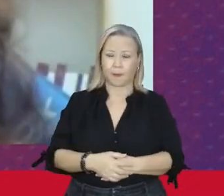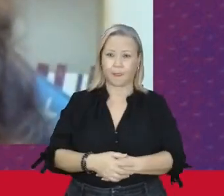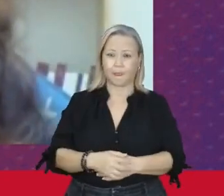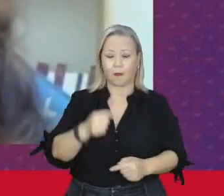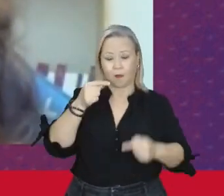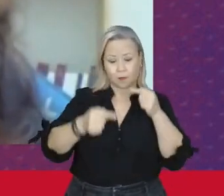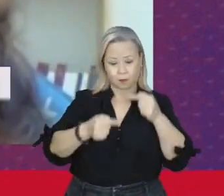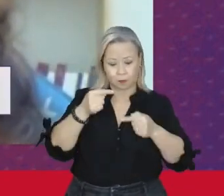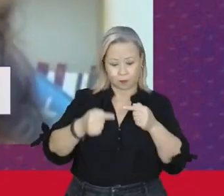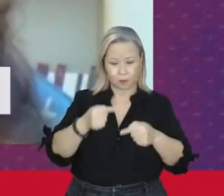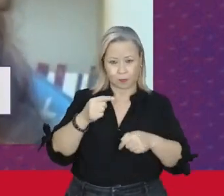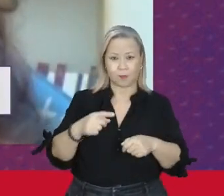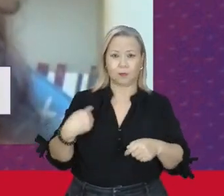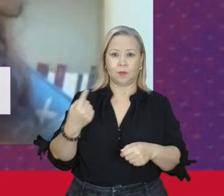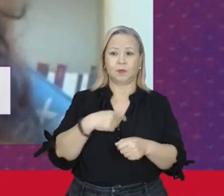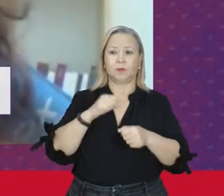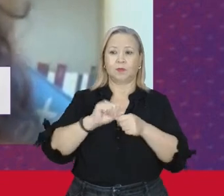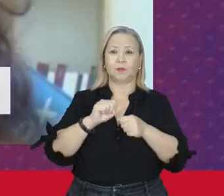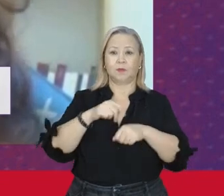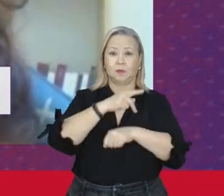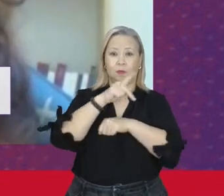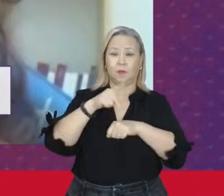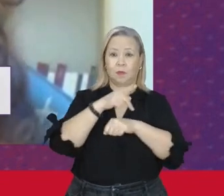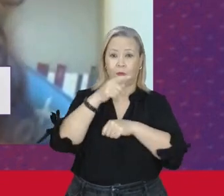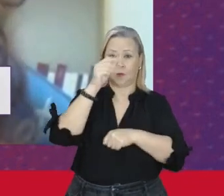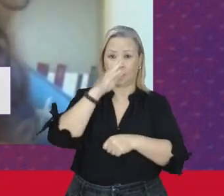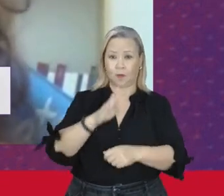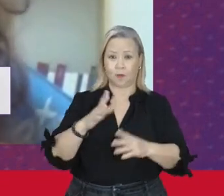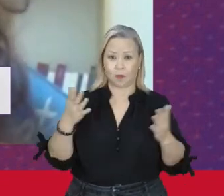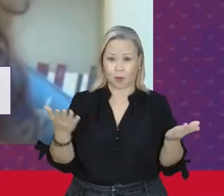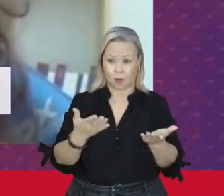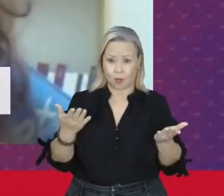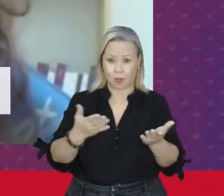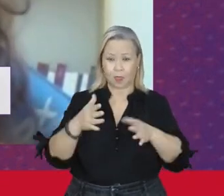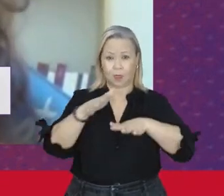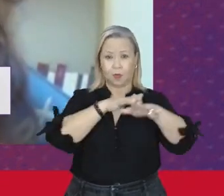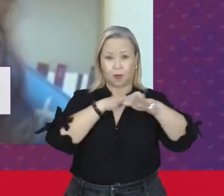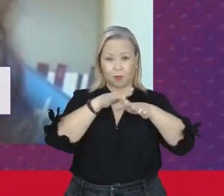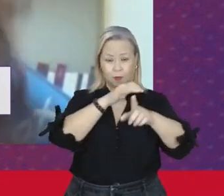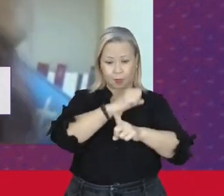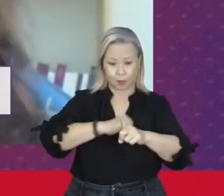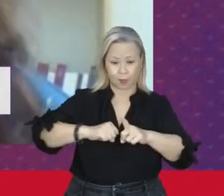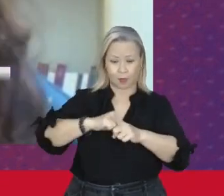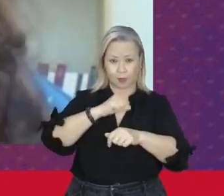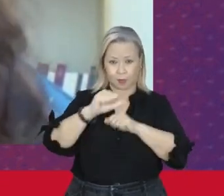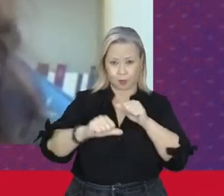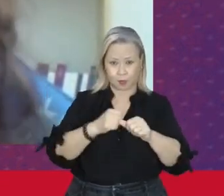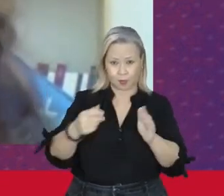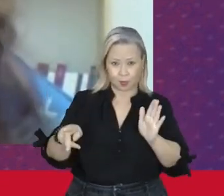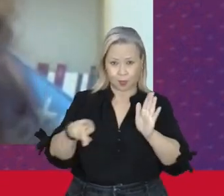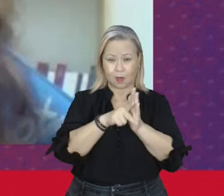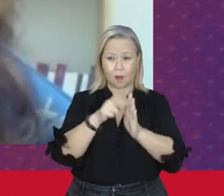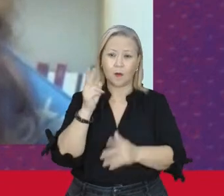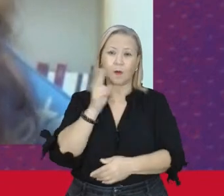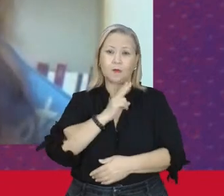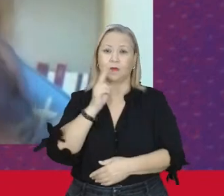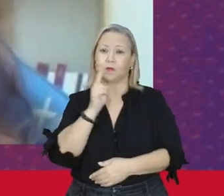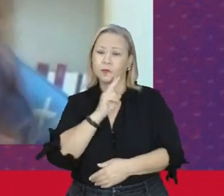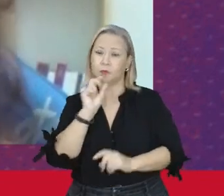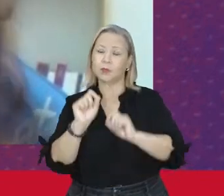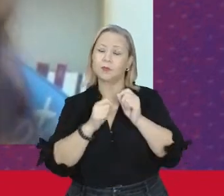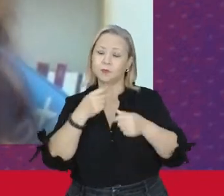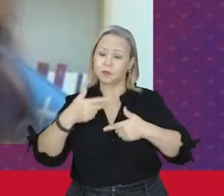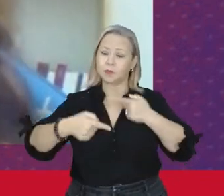gente faz, né, no nosso país hoje, principalmente pelos movimentos sociais e a própria nutrição também a gente